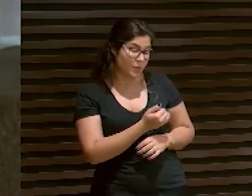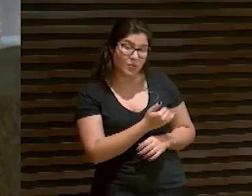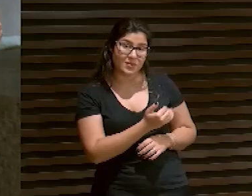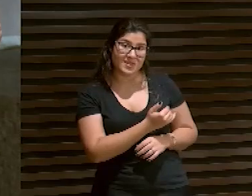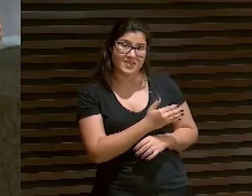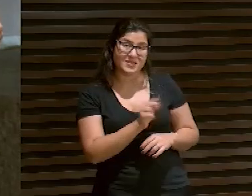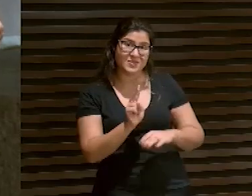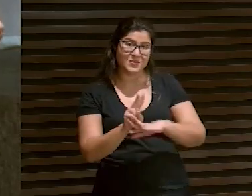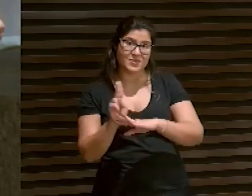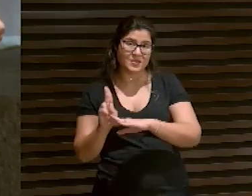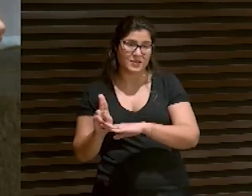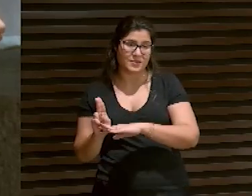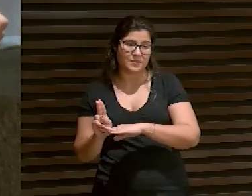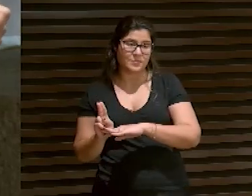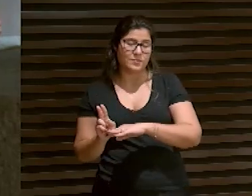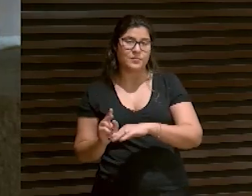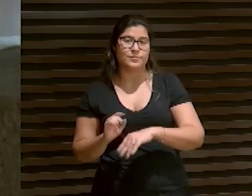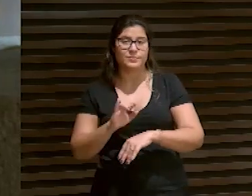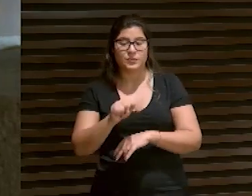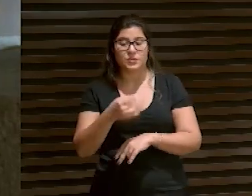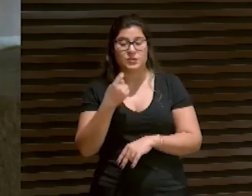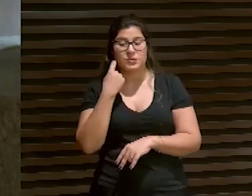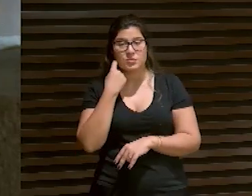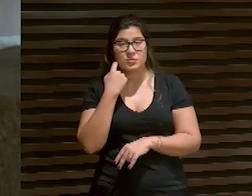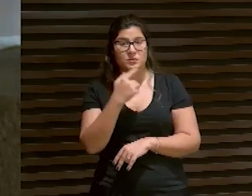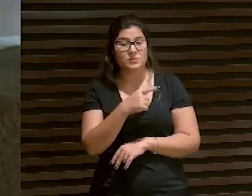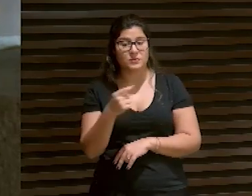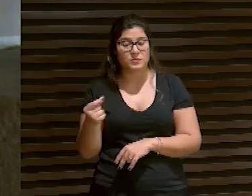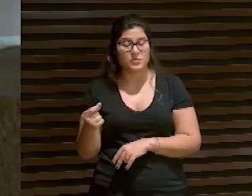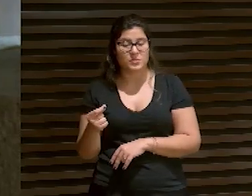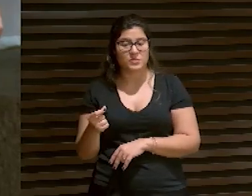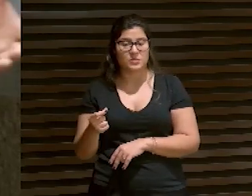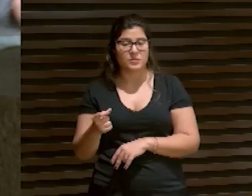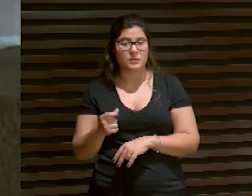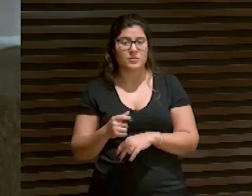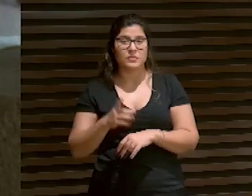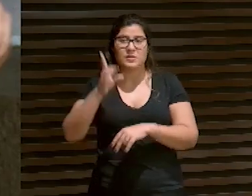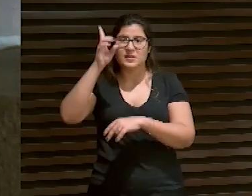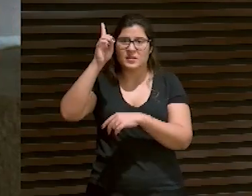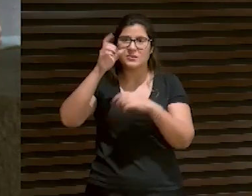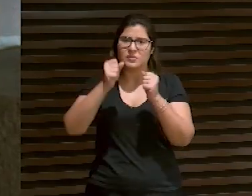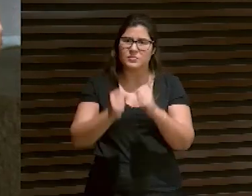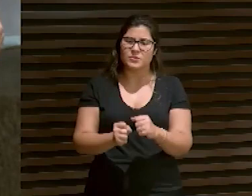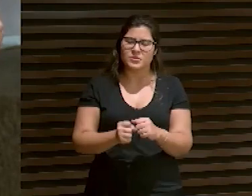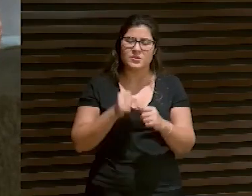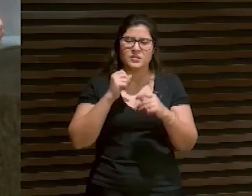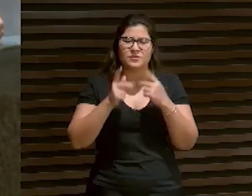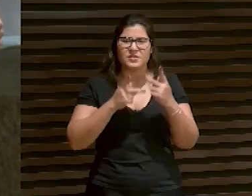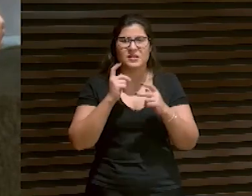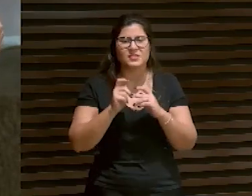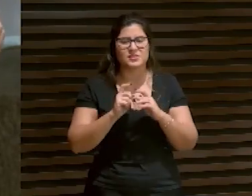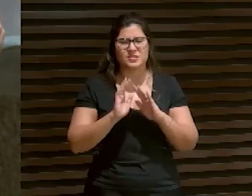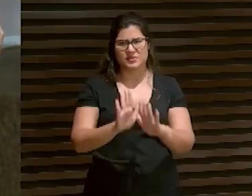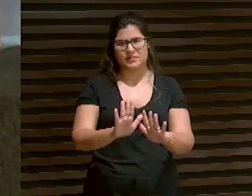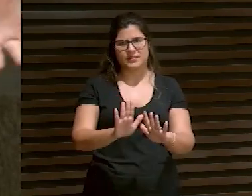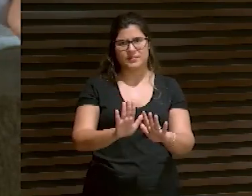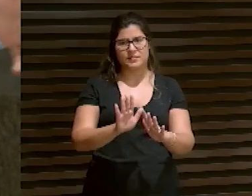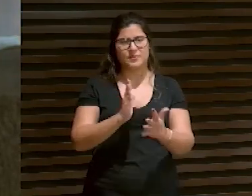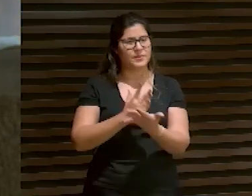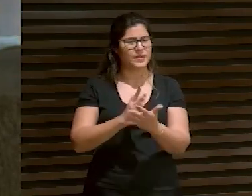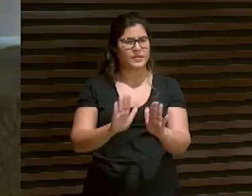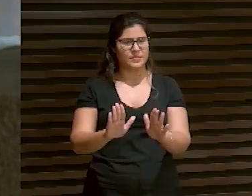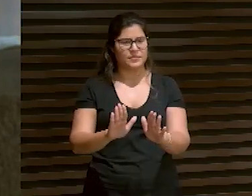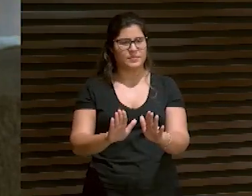de Deus. Irmãos, Deus podia ter dado um basta no profeta. Deus podia falar assim: Jonas, chega. Chega. Eu mandei